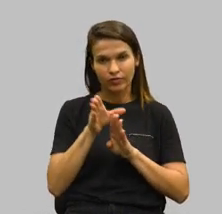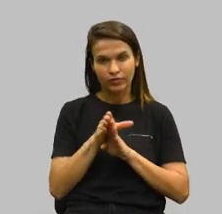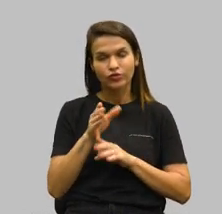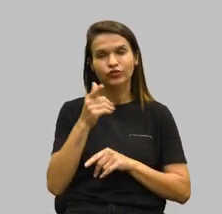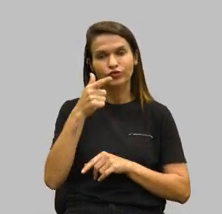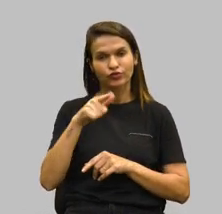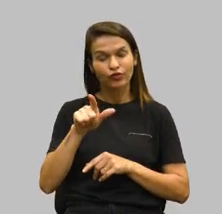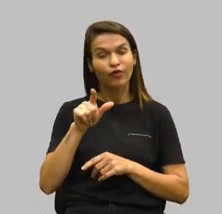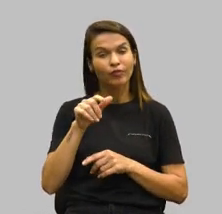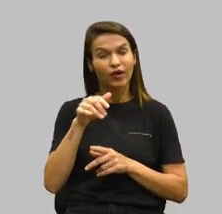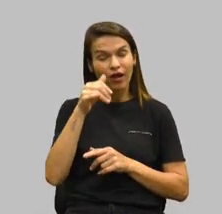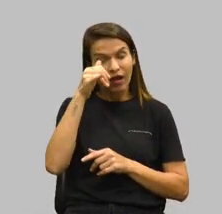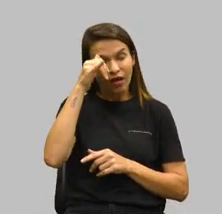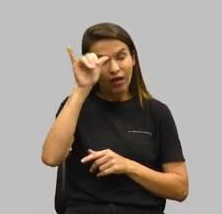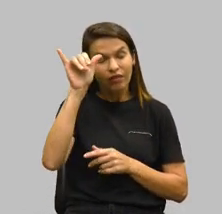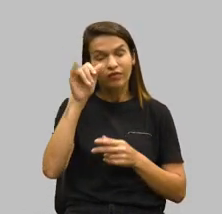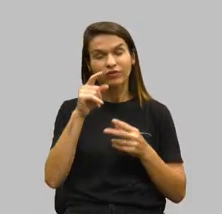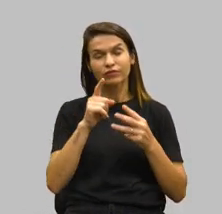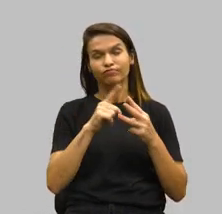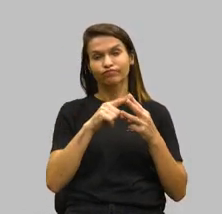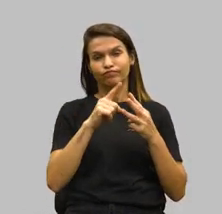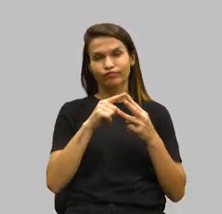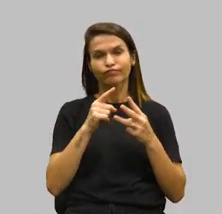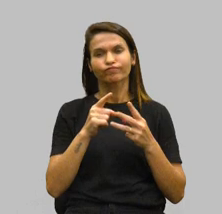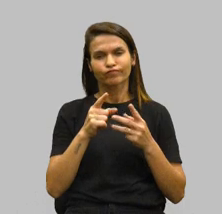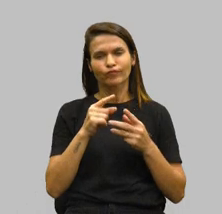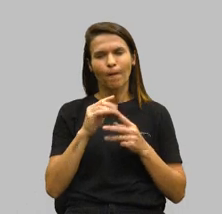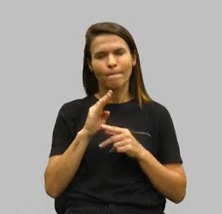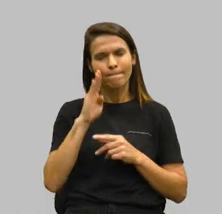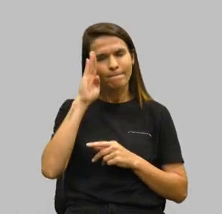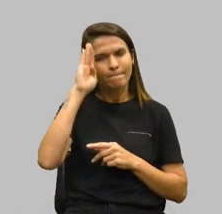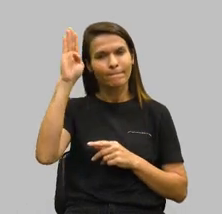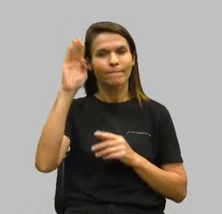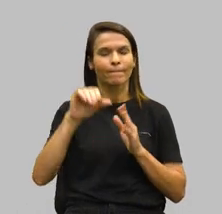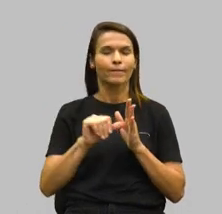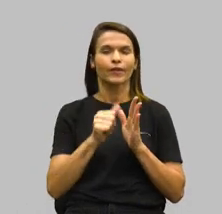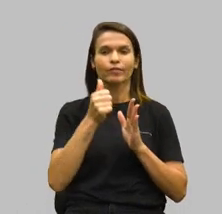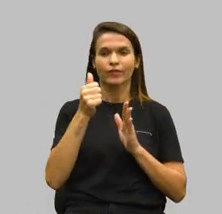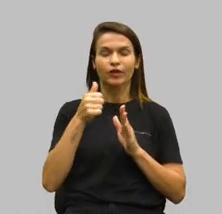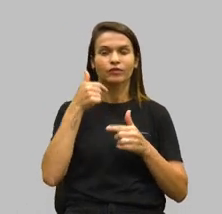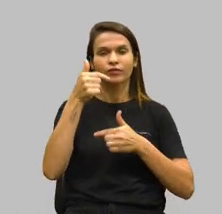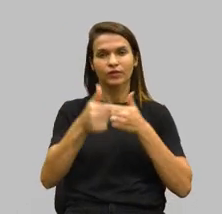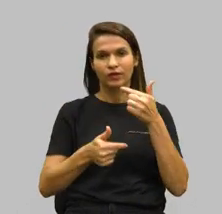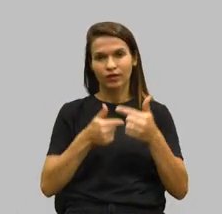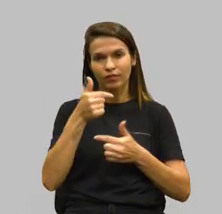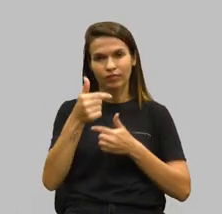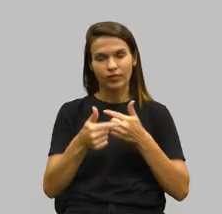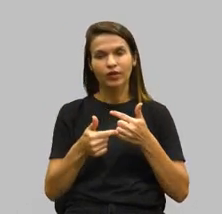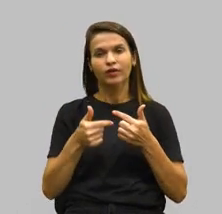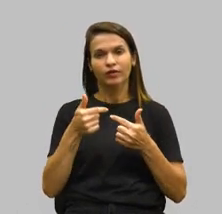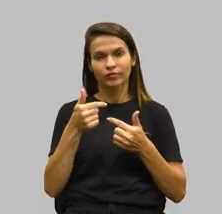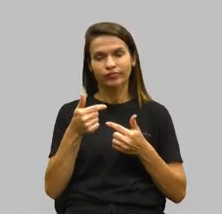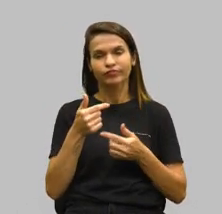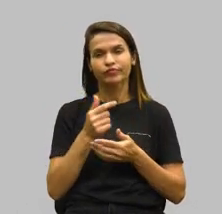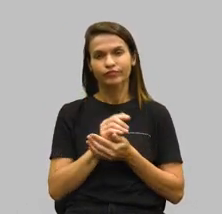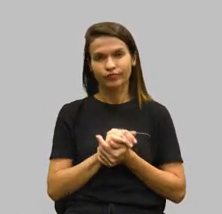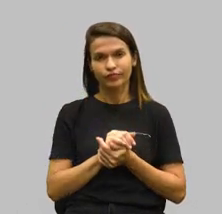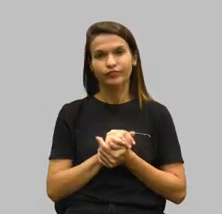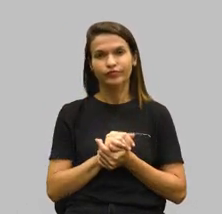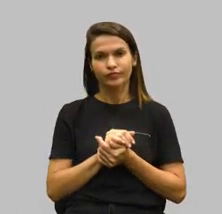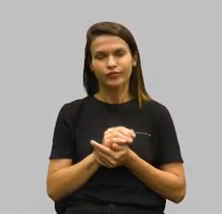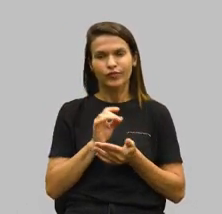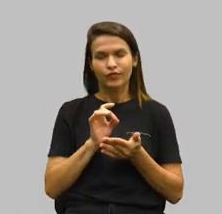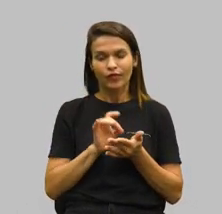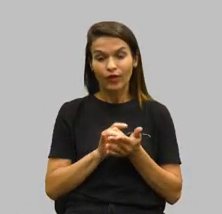prevenção é tomando lugar o primeiro lugar num trabalho de numa numa verdadeira